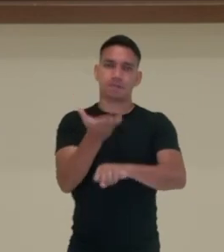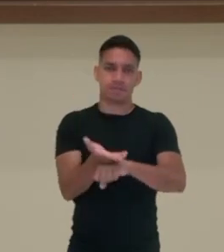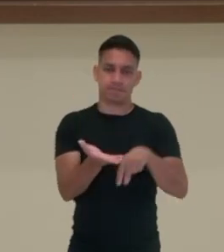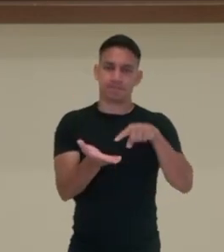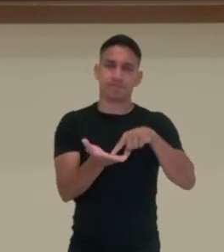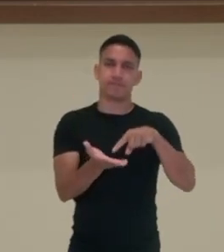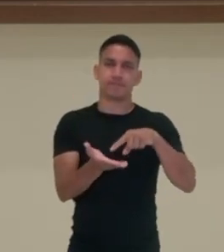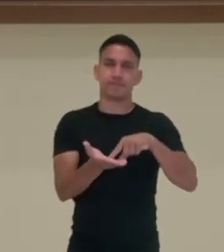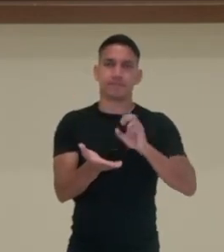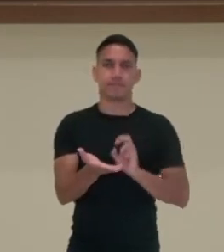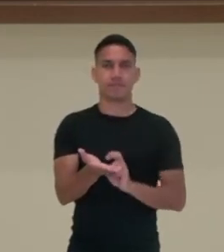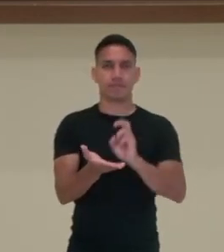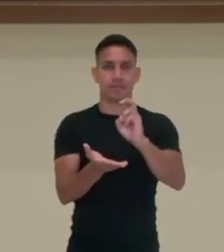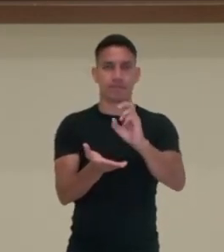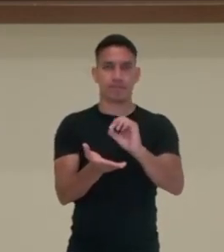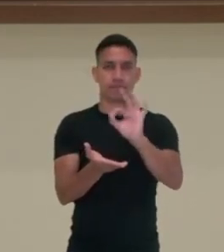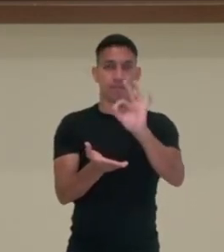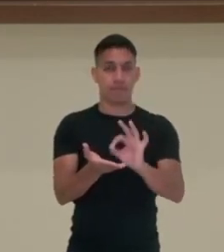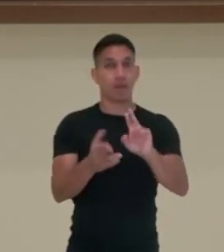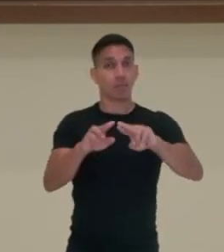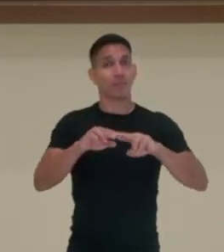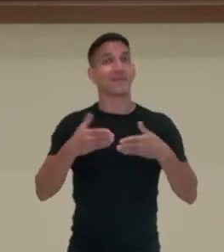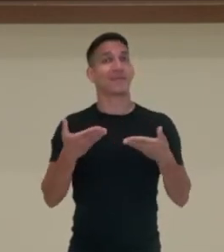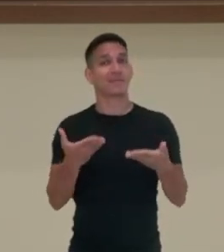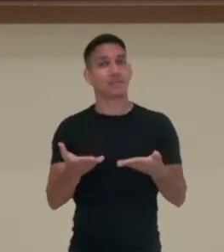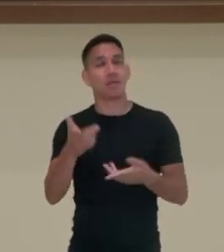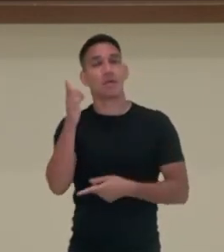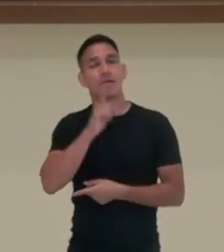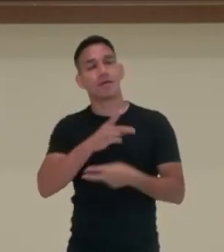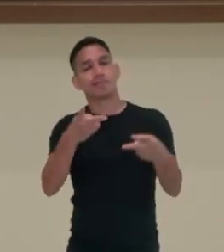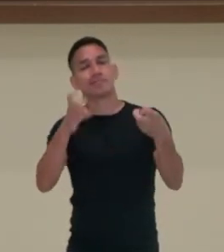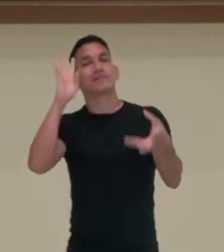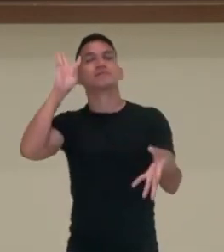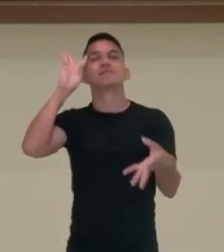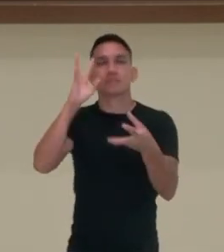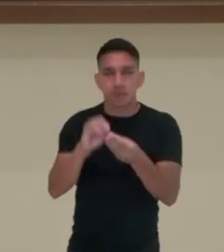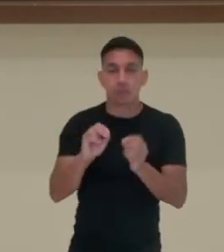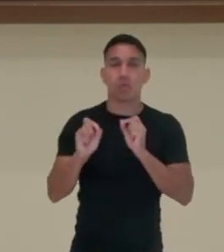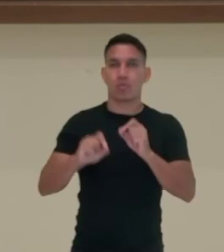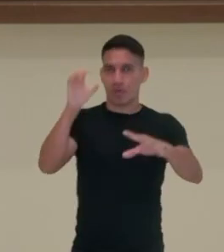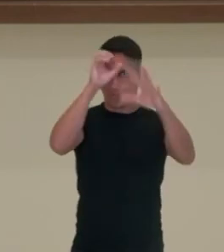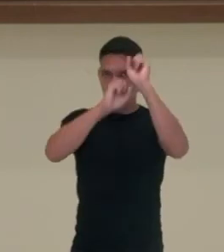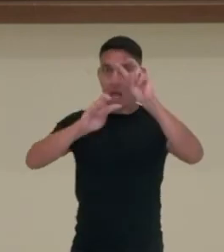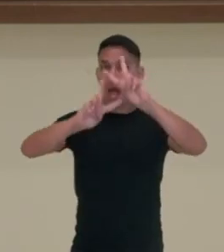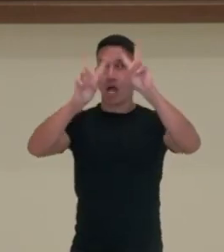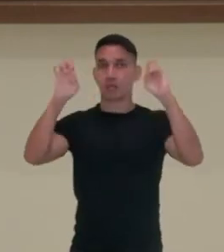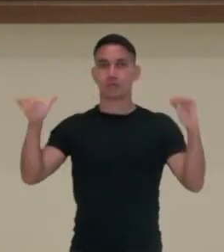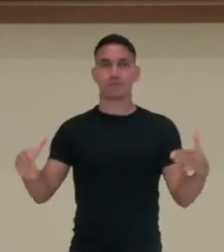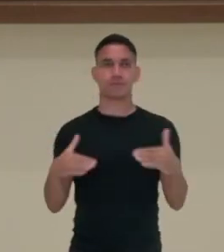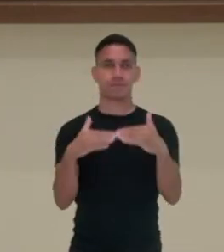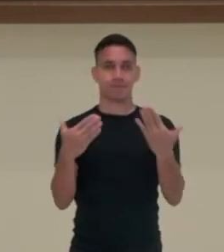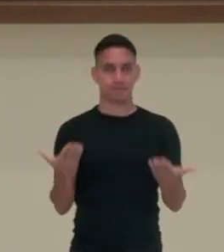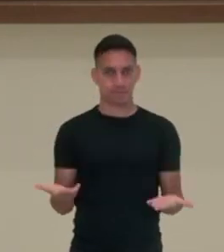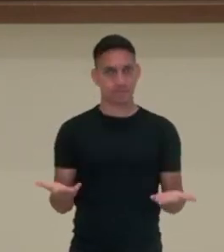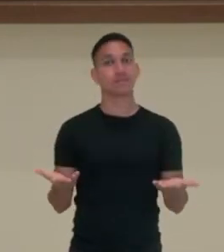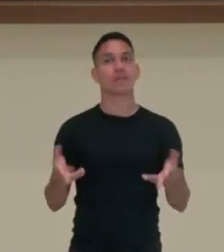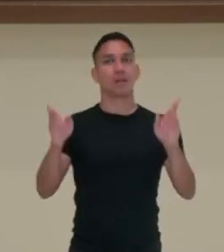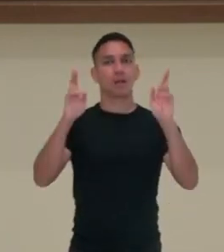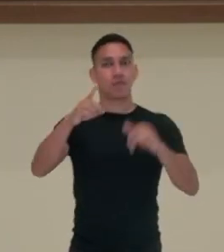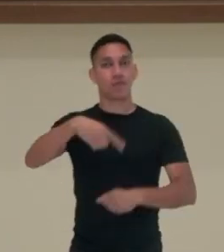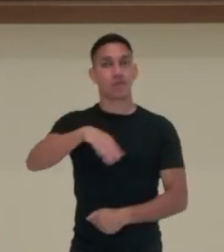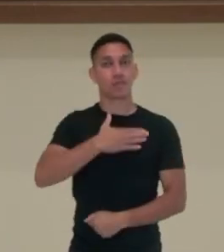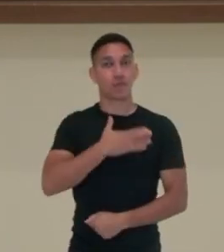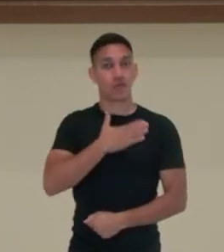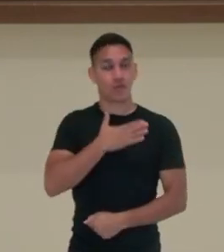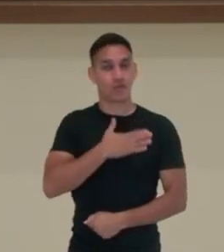é dessa forma que a gente consegue aí visualizar e aprender sobre probabilidade. Espero que